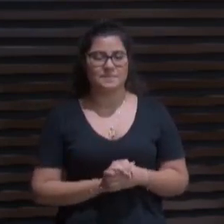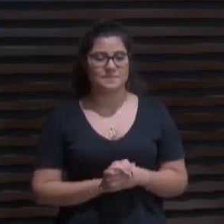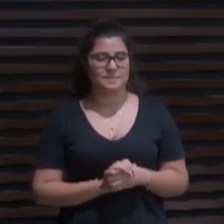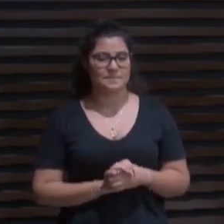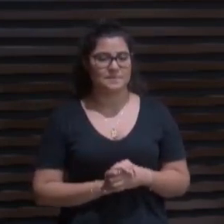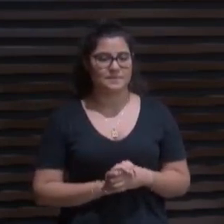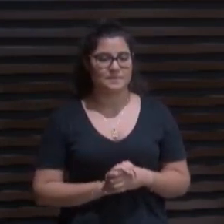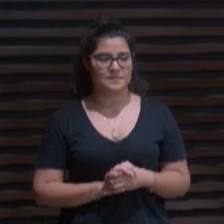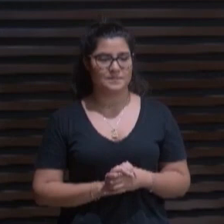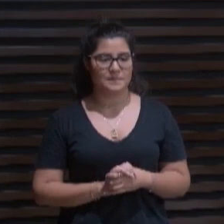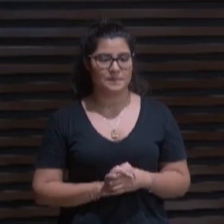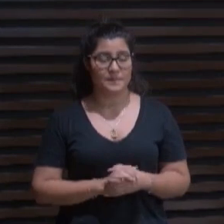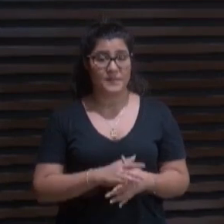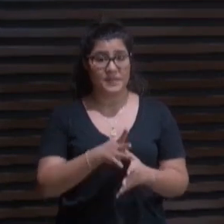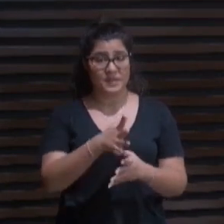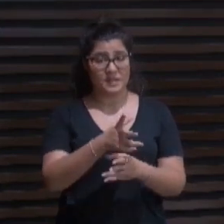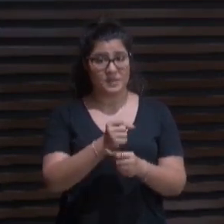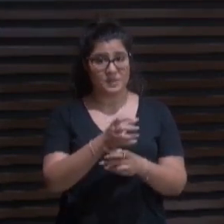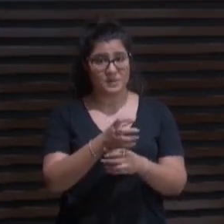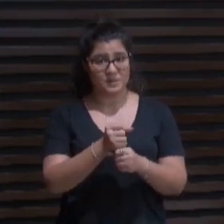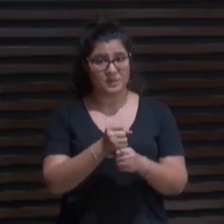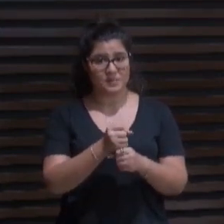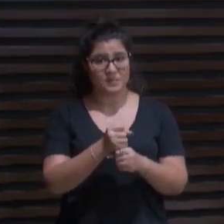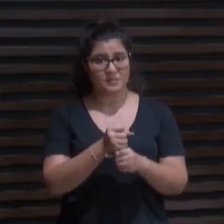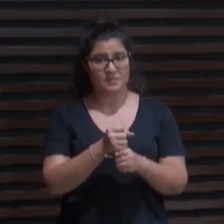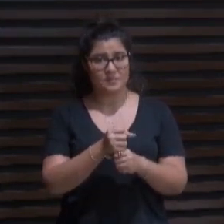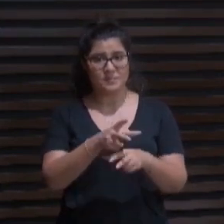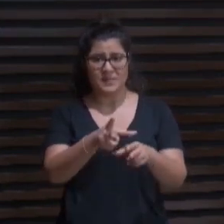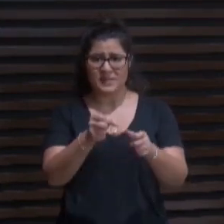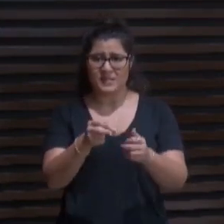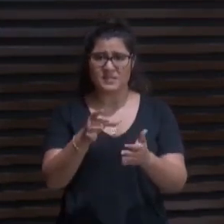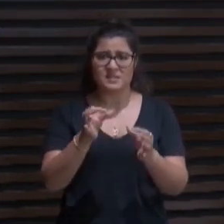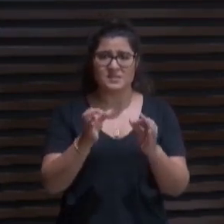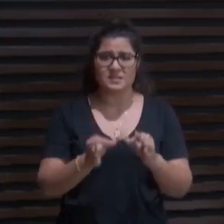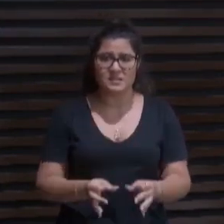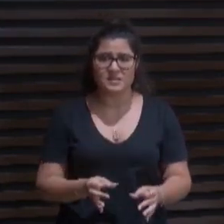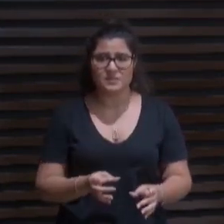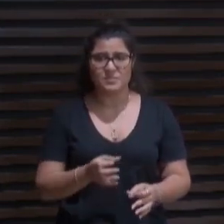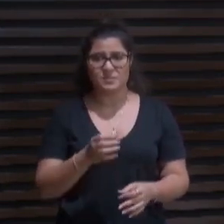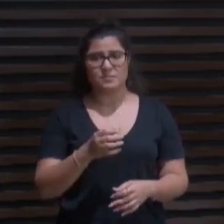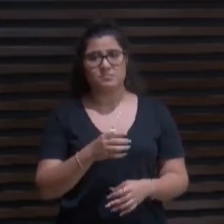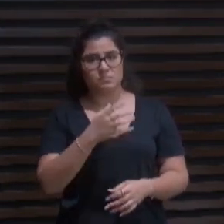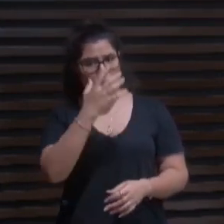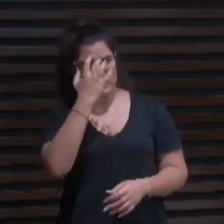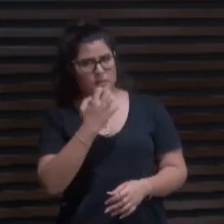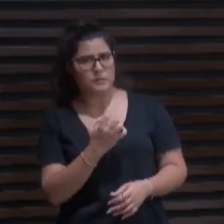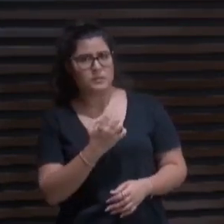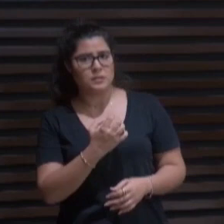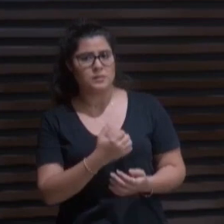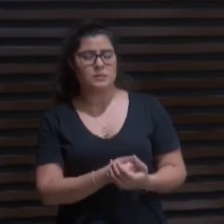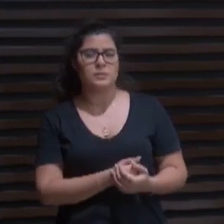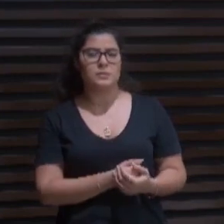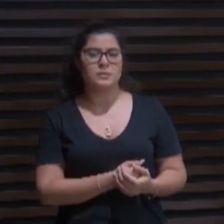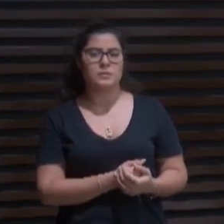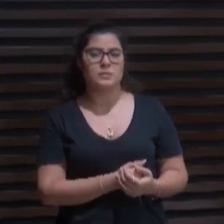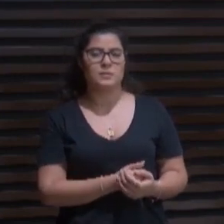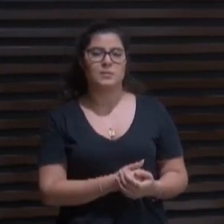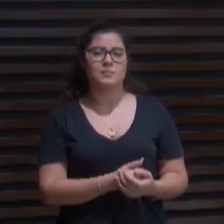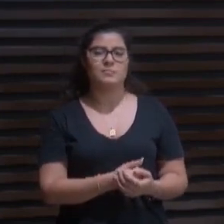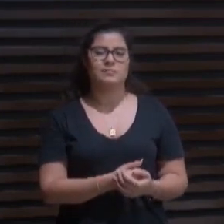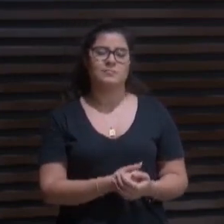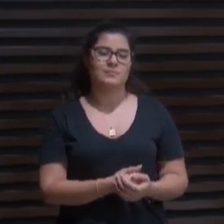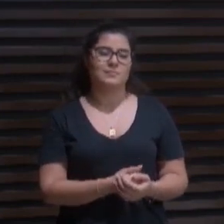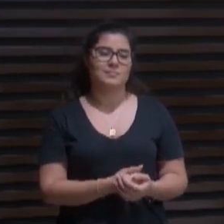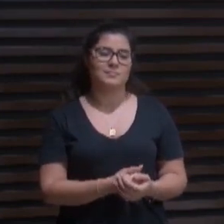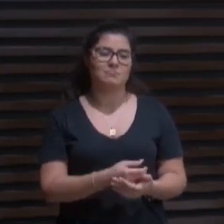é contabilizar, é tomar como certo, é ser verdade, é o famoso toma posse.